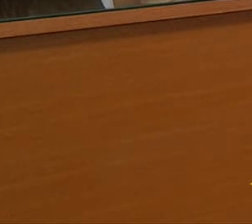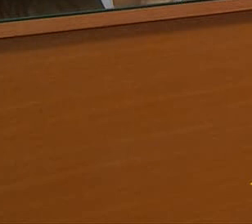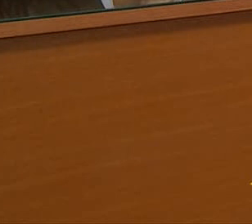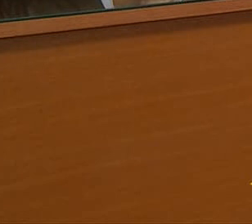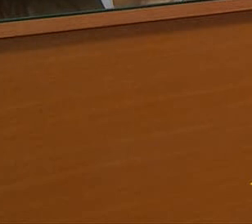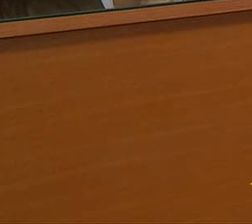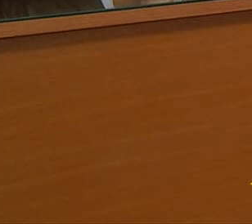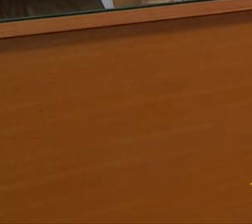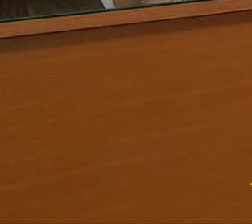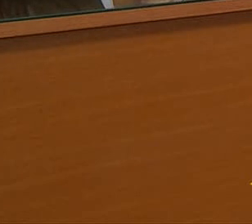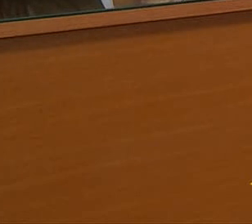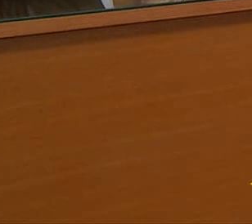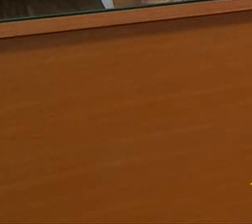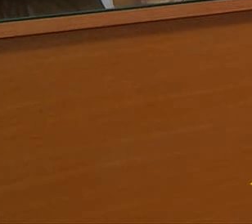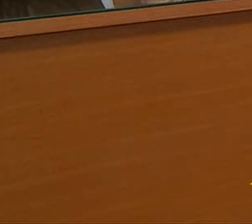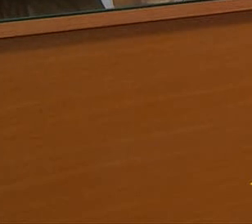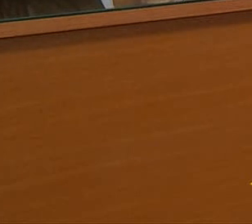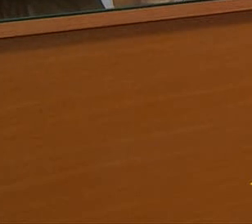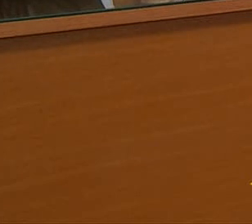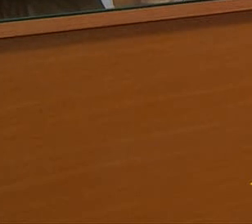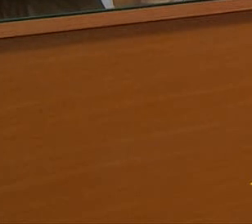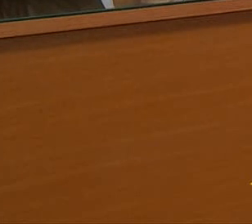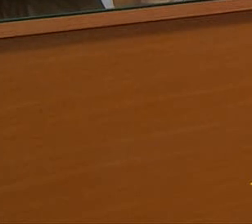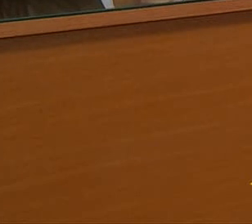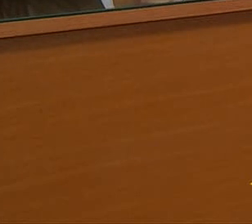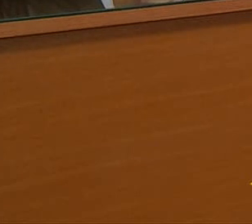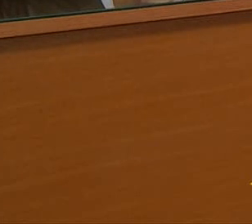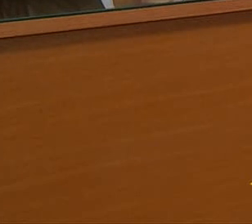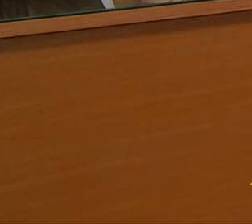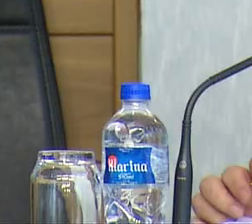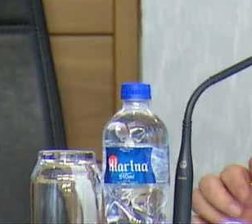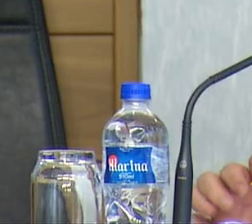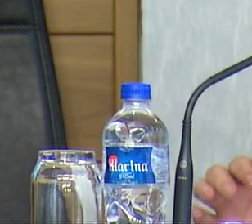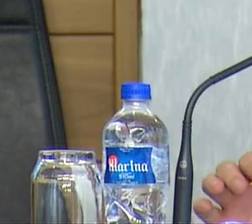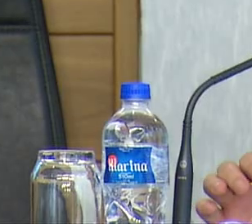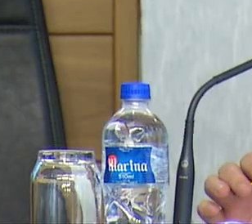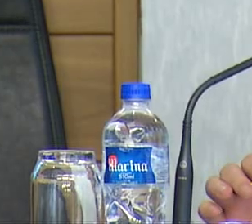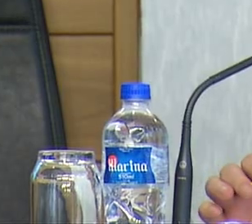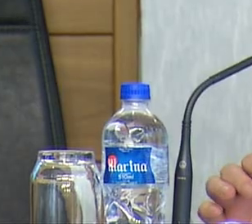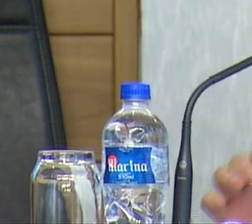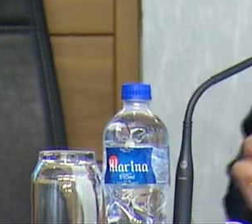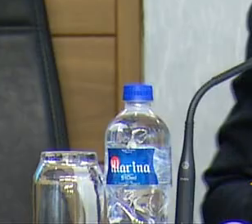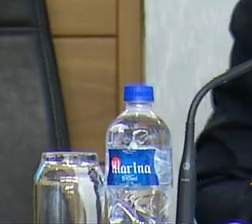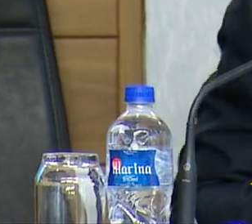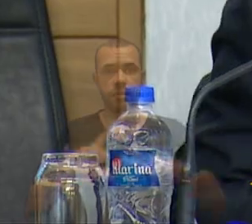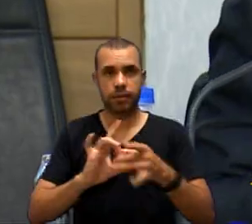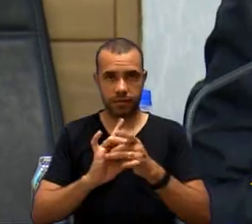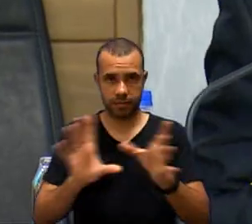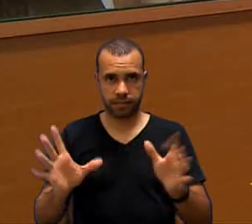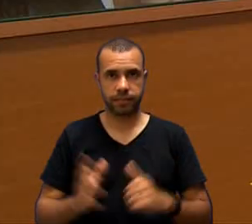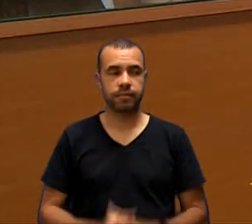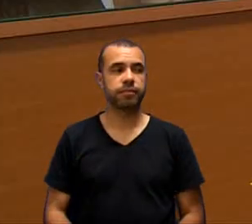O Marcelo vai fazer a abertura da sessão, enquanto isso, os vereadores estiverem na casa, se quiser já dirigindo para cá.